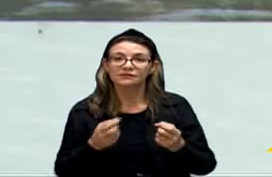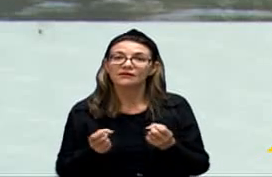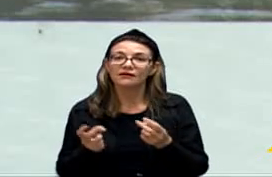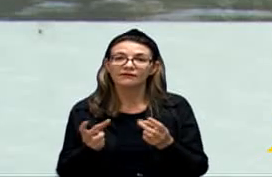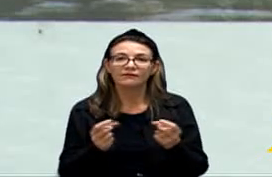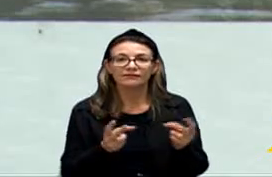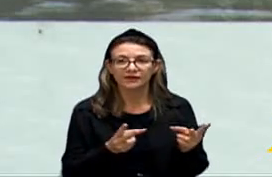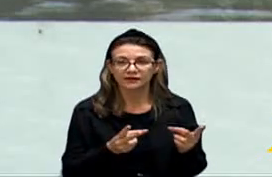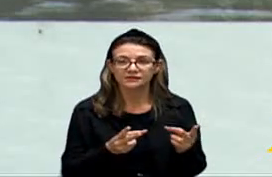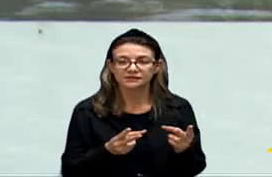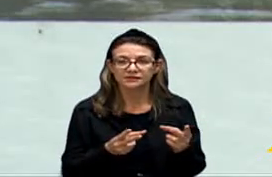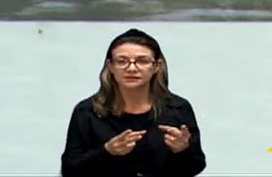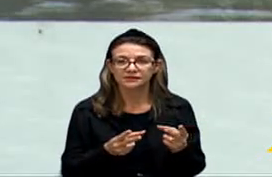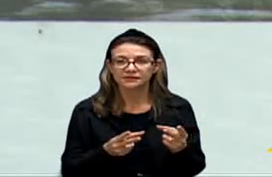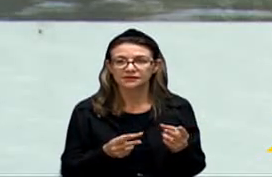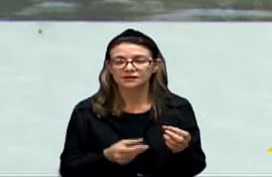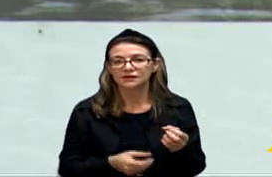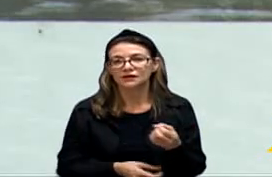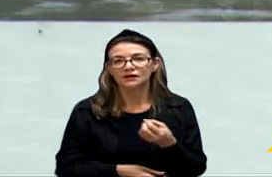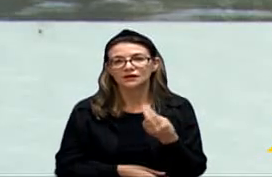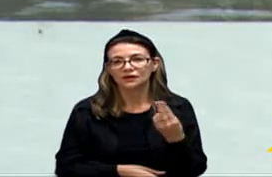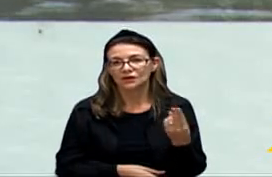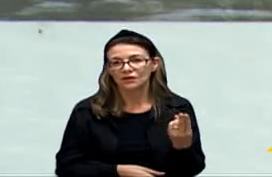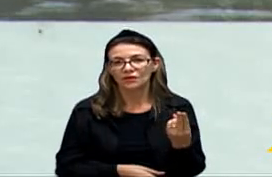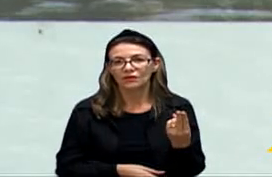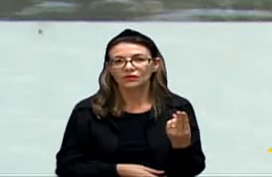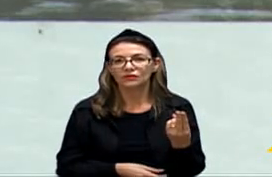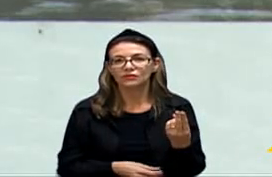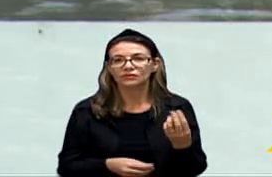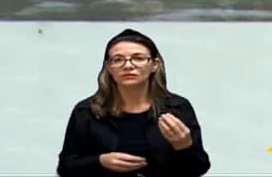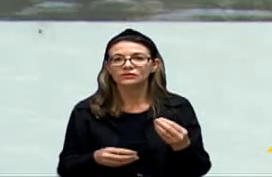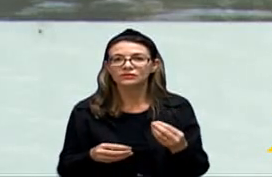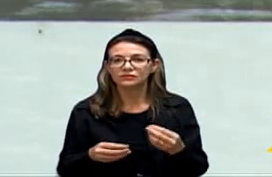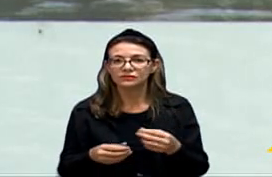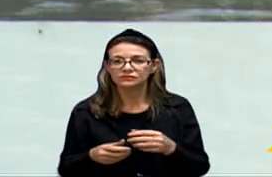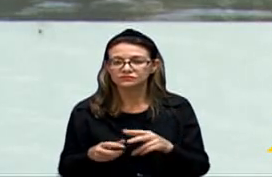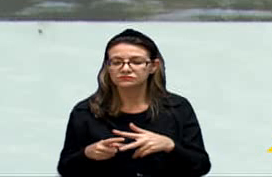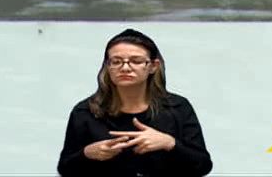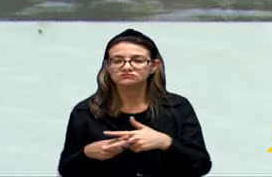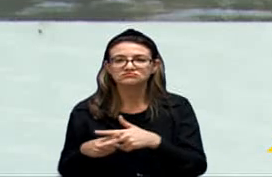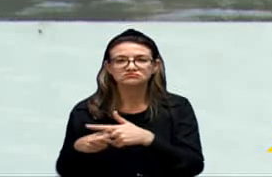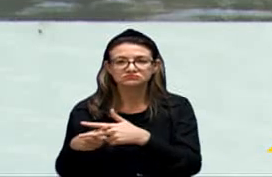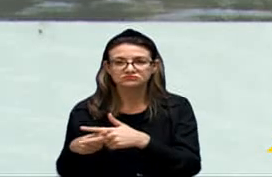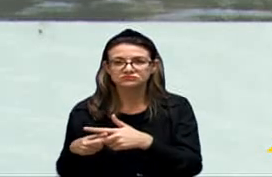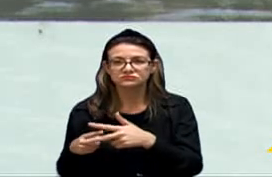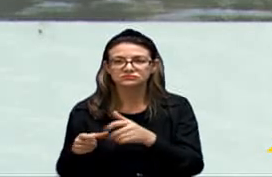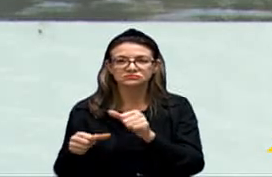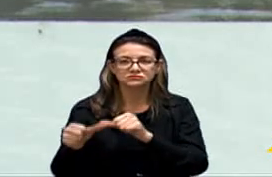comercialização e ou a instalação de dispositivos ou similares que